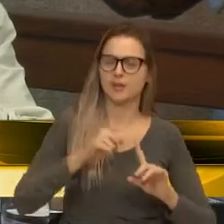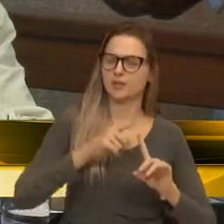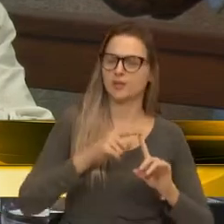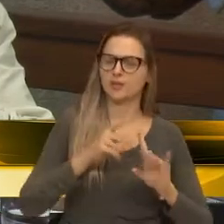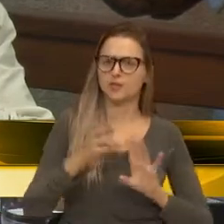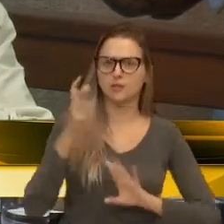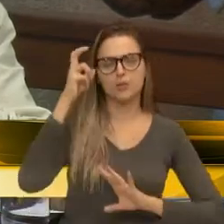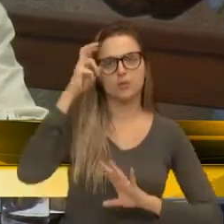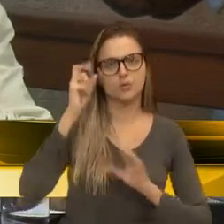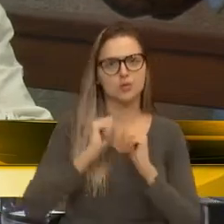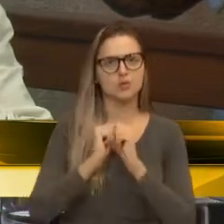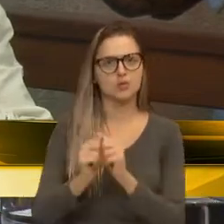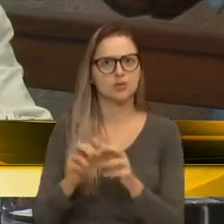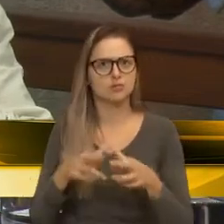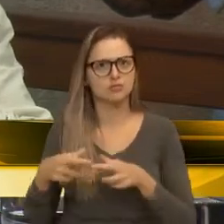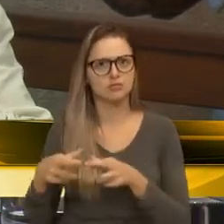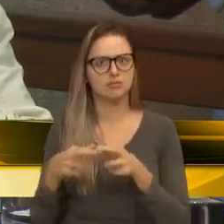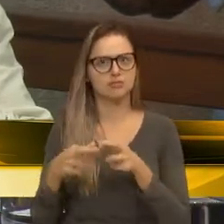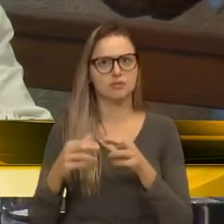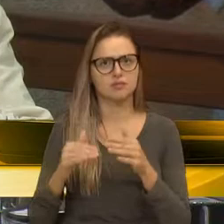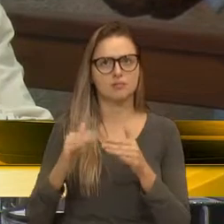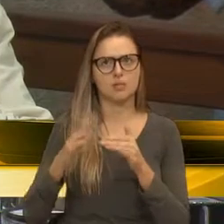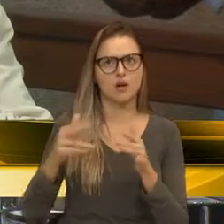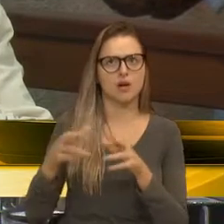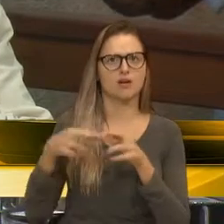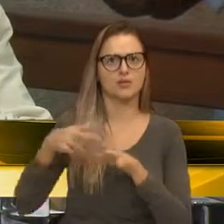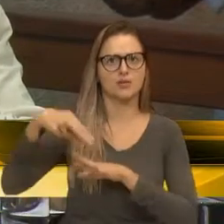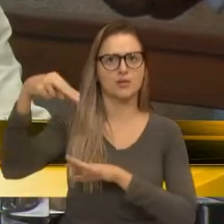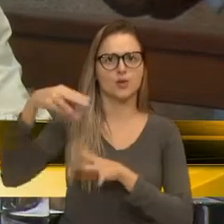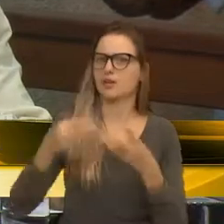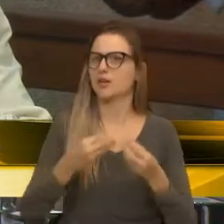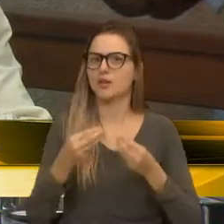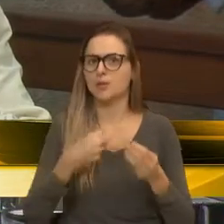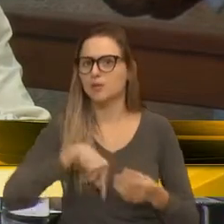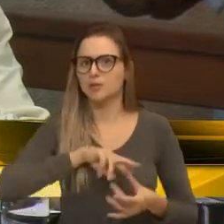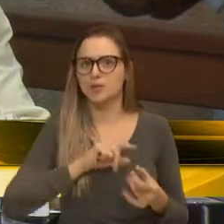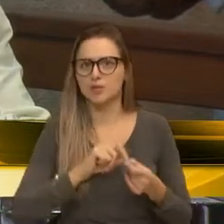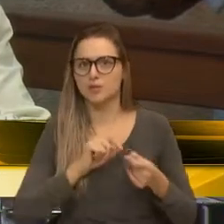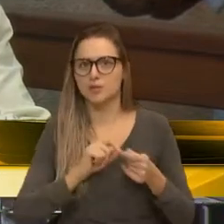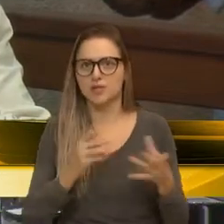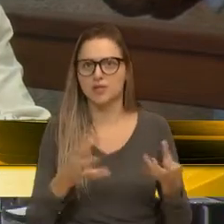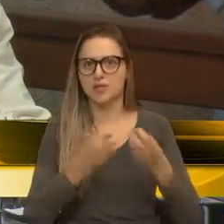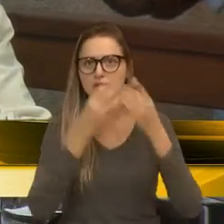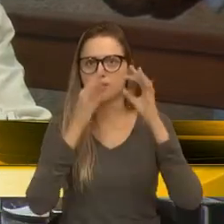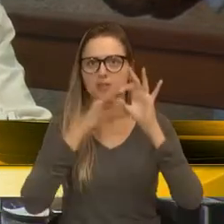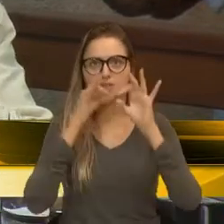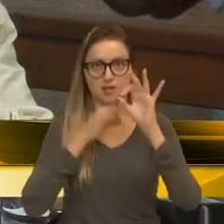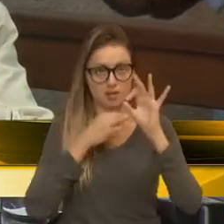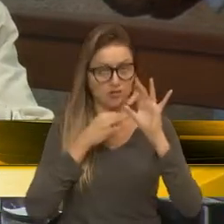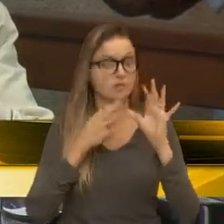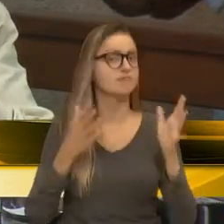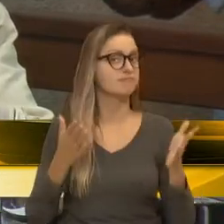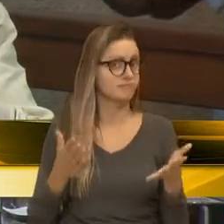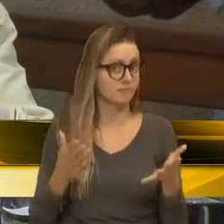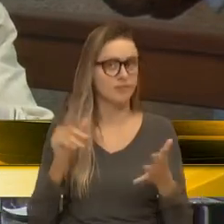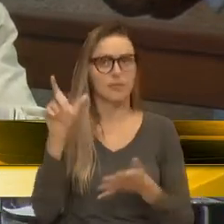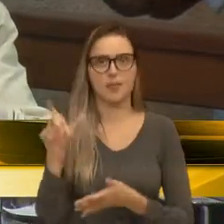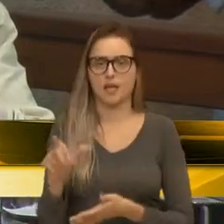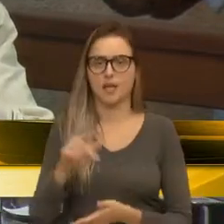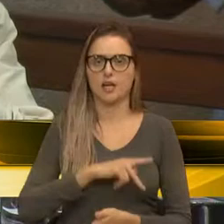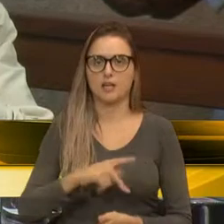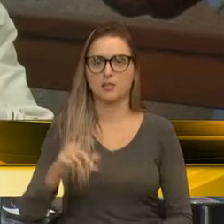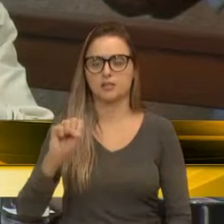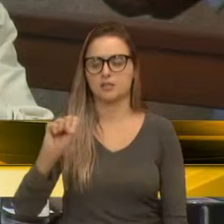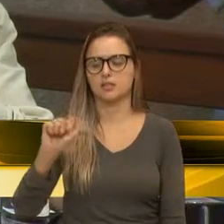com os municípios da encosta superior do Nordeste, como é que nós vamos fazer festa da uva? Então, a Sandra, se ela tem